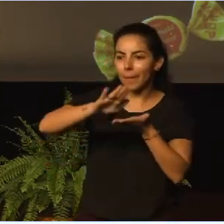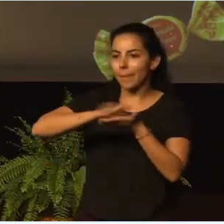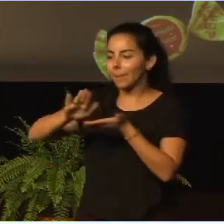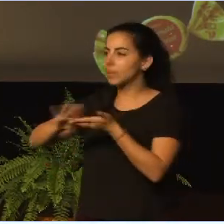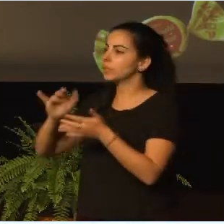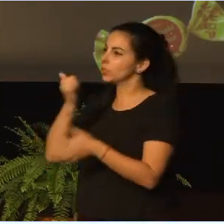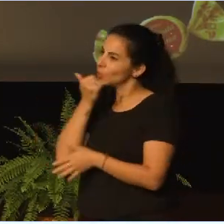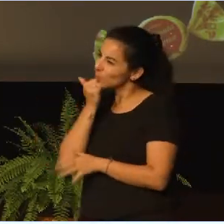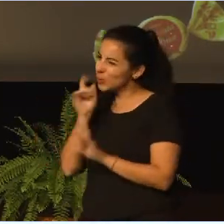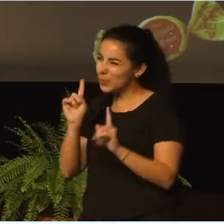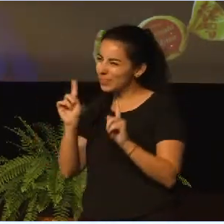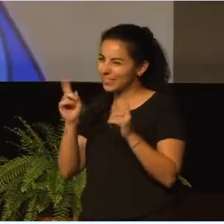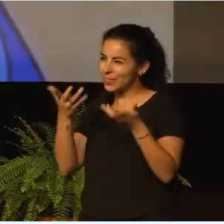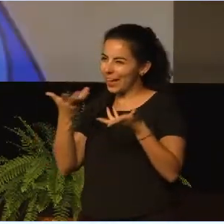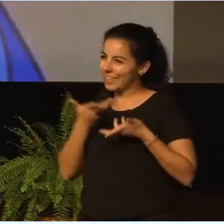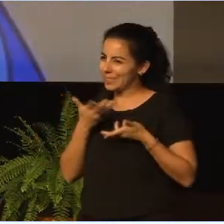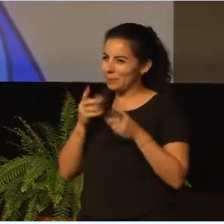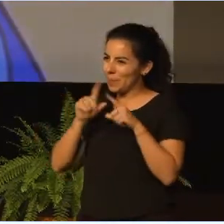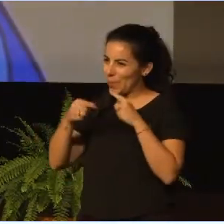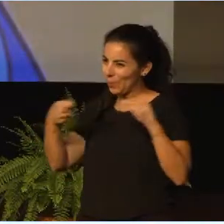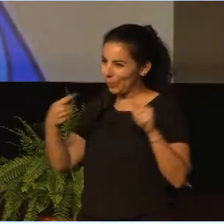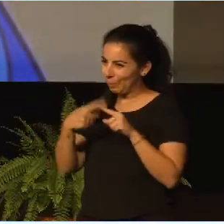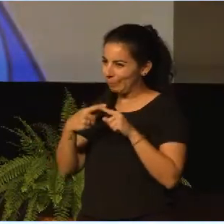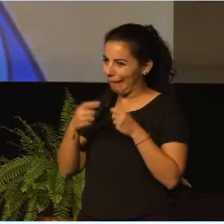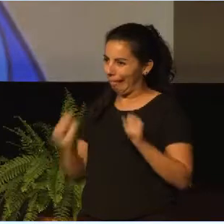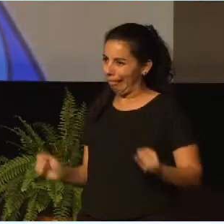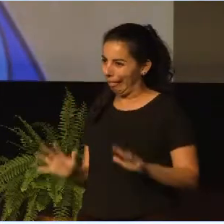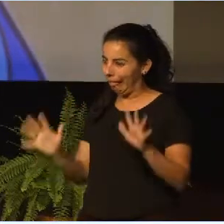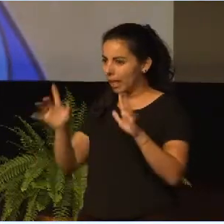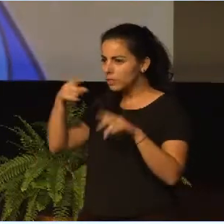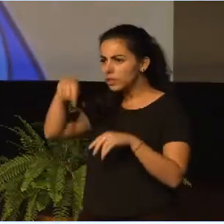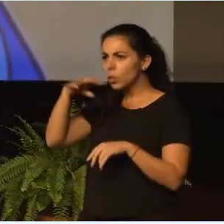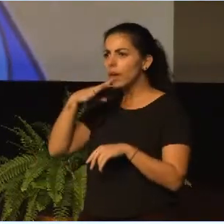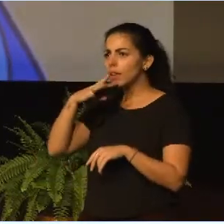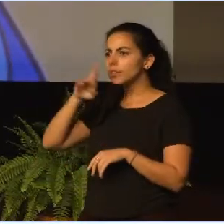pediu desculpa e tal. E aí surgiu a Rose. Quem conhece a Rose?